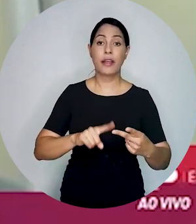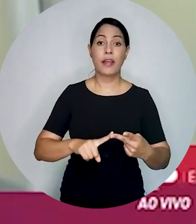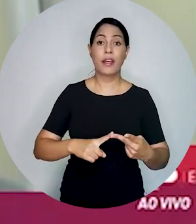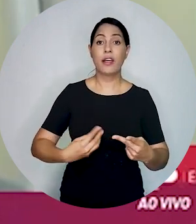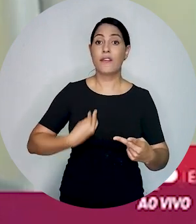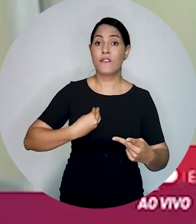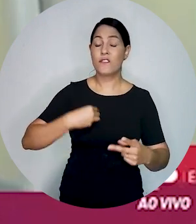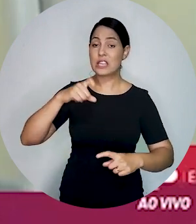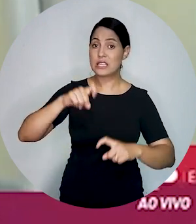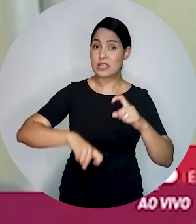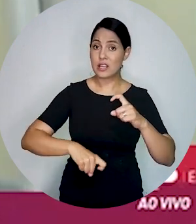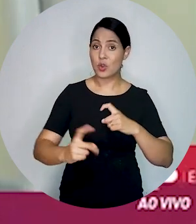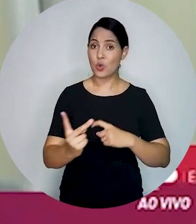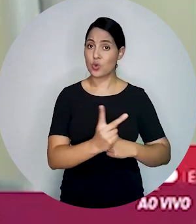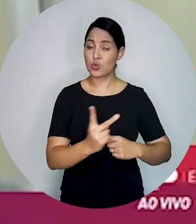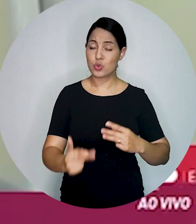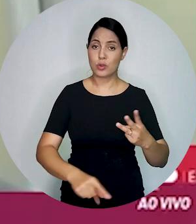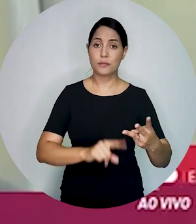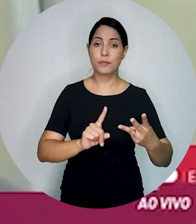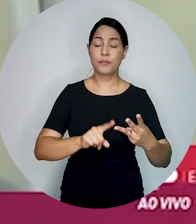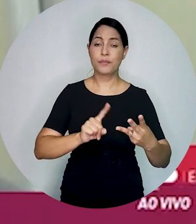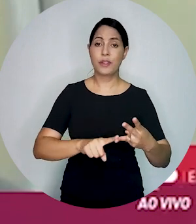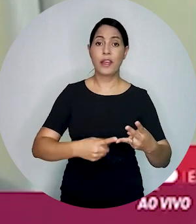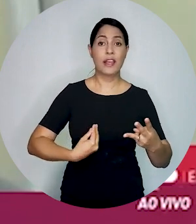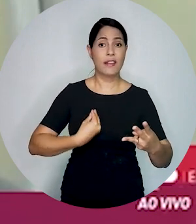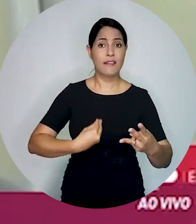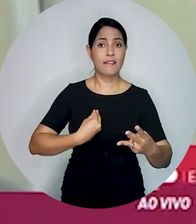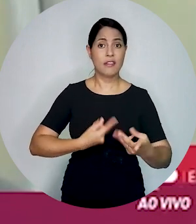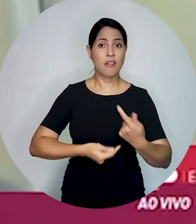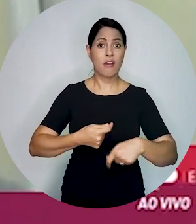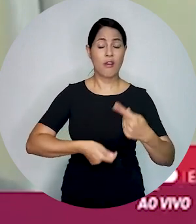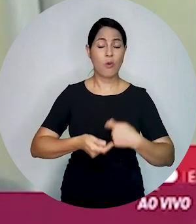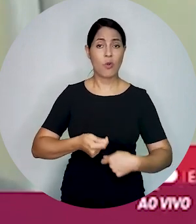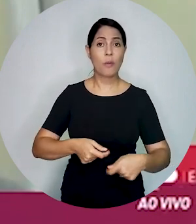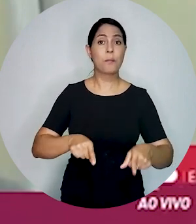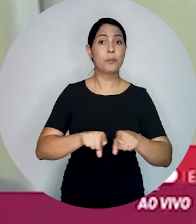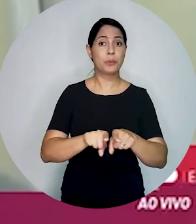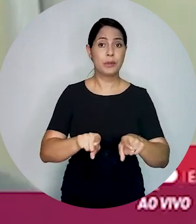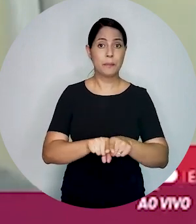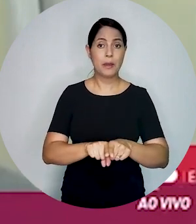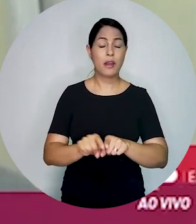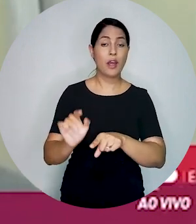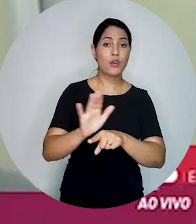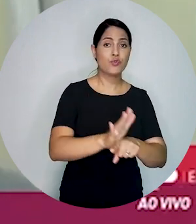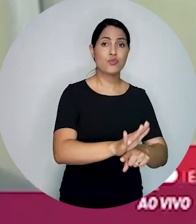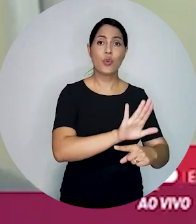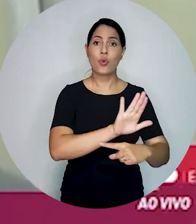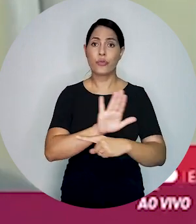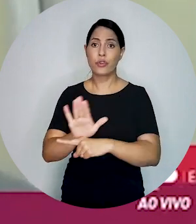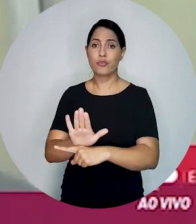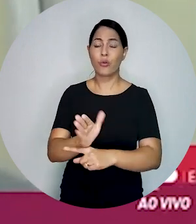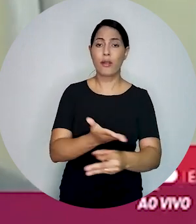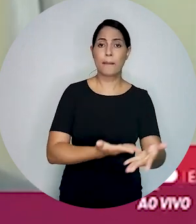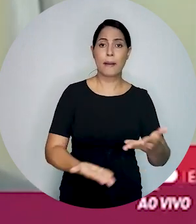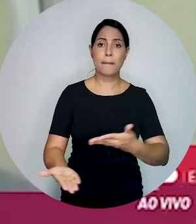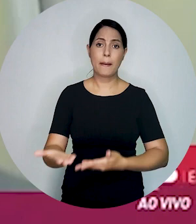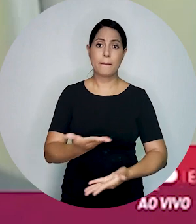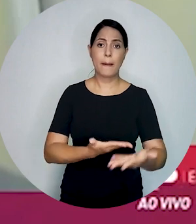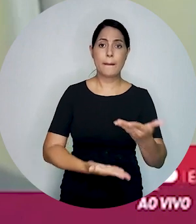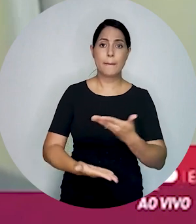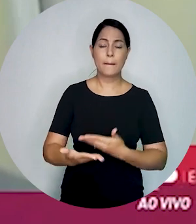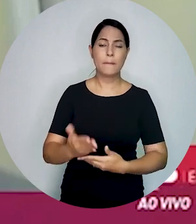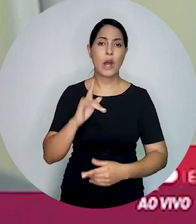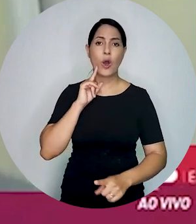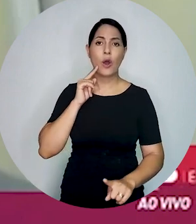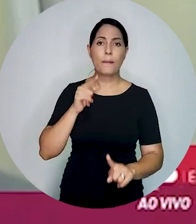sexual entre os dois, como também a coabitação sob aspecto econômico, ou seja, a ideia de um ajudar o outro para a